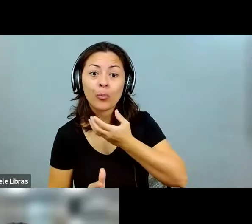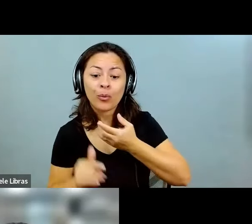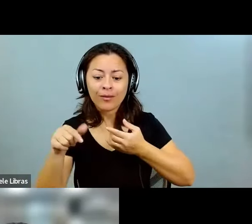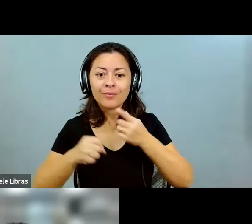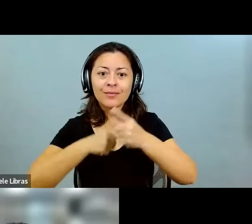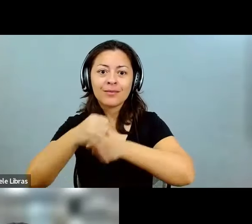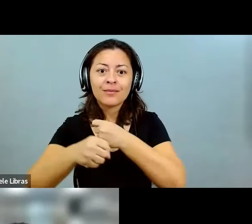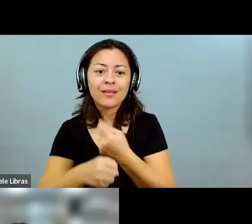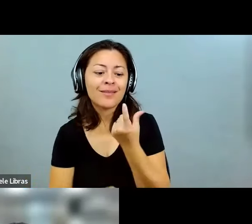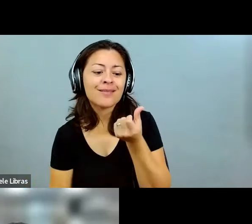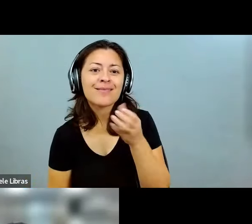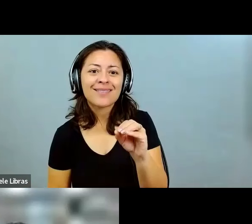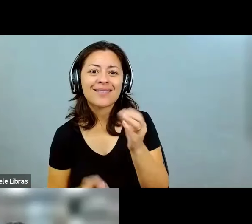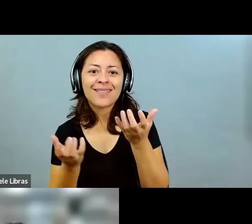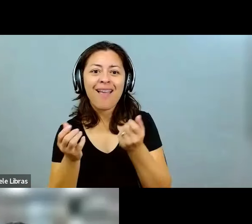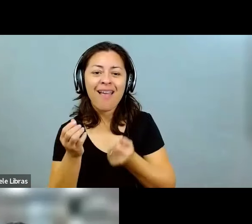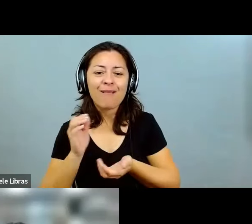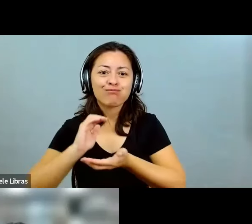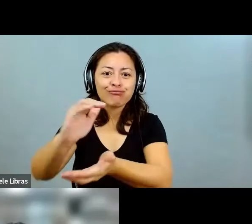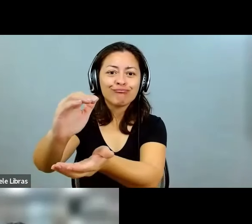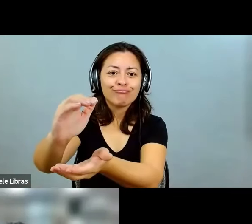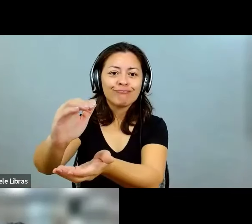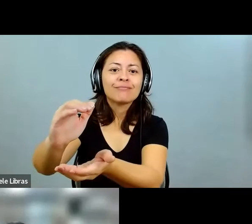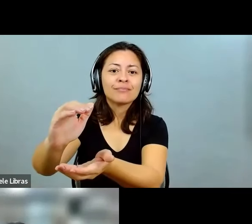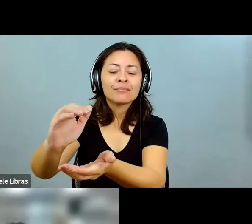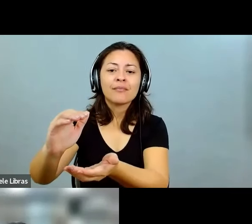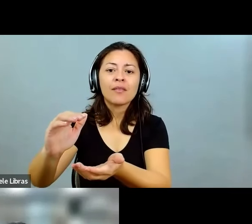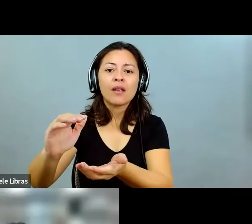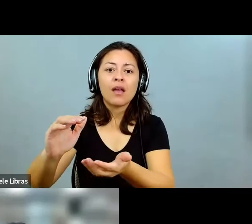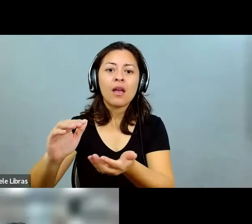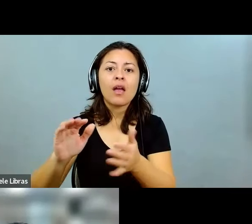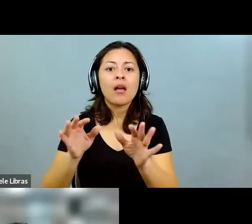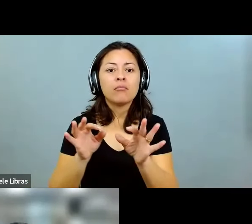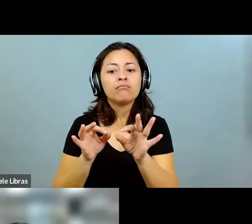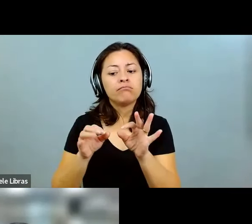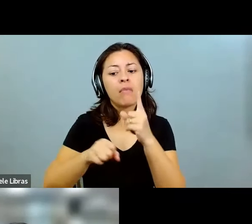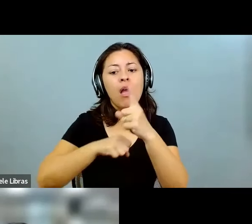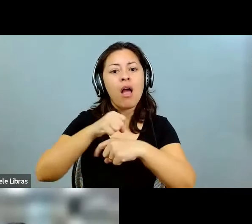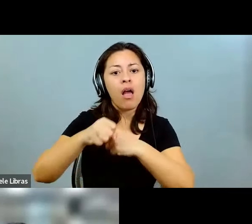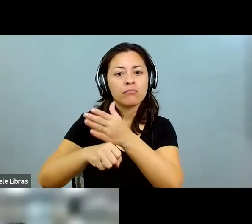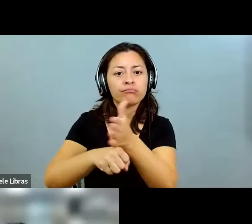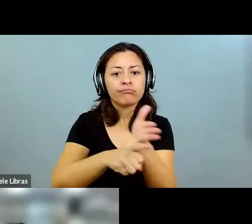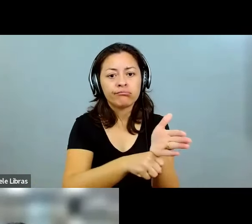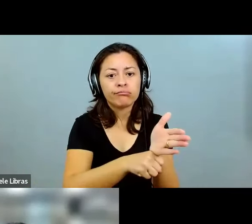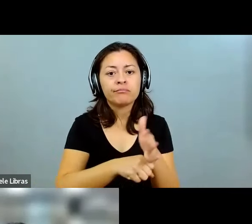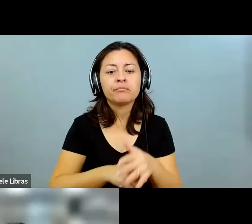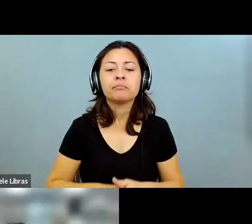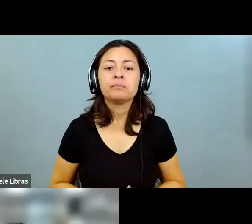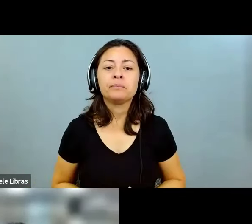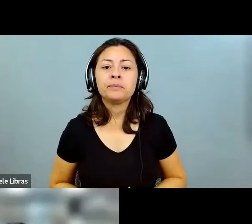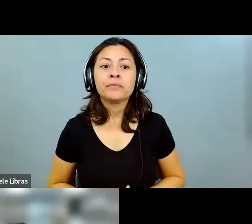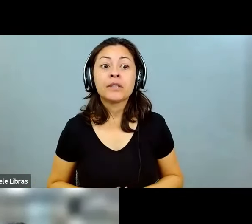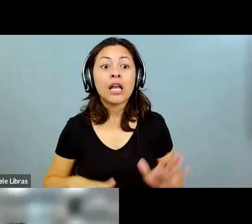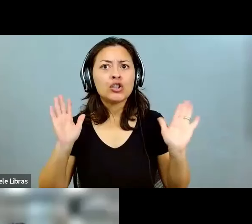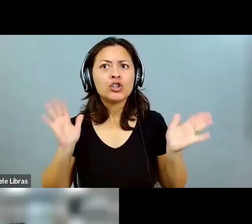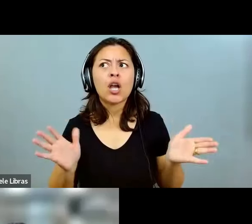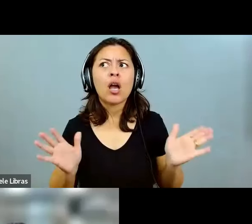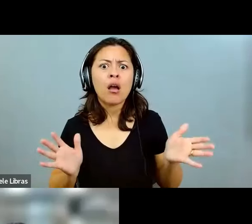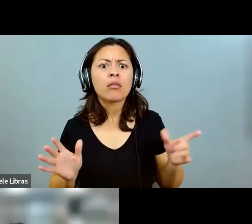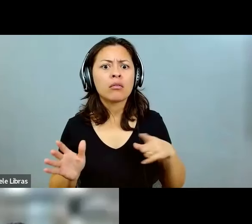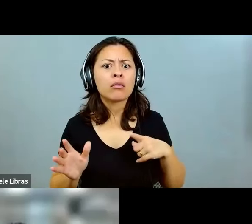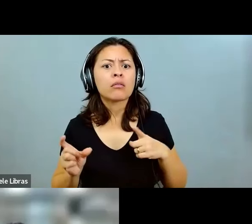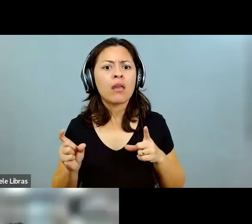mínimo 160 eh eh a ao longo ao longo desse ano e e tem já estamos vendido para